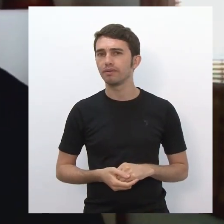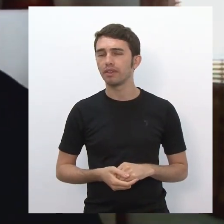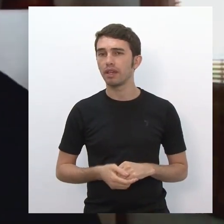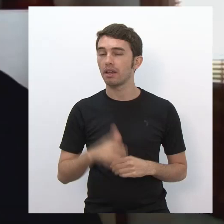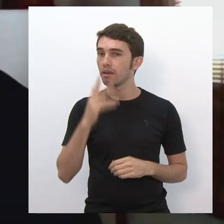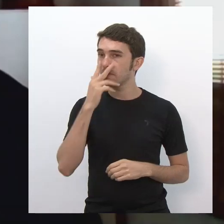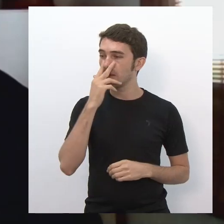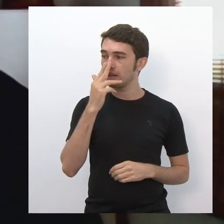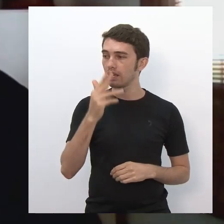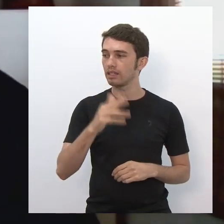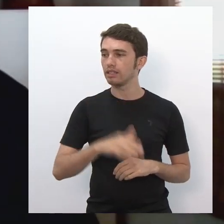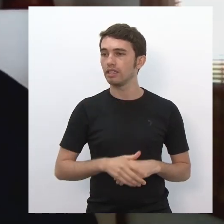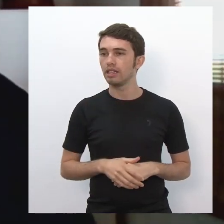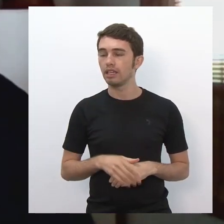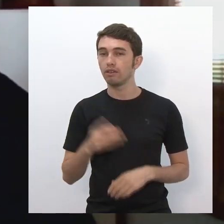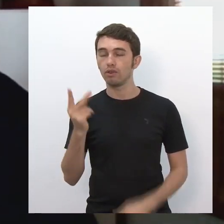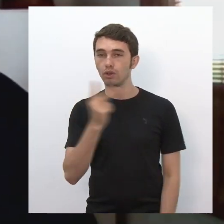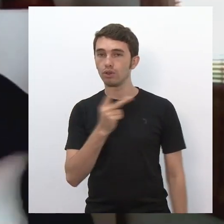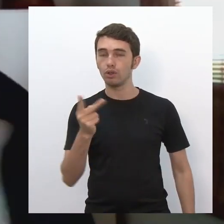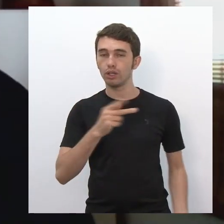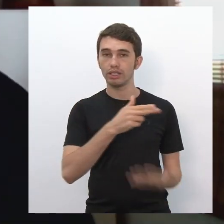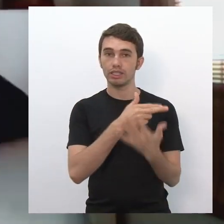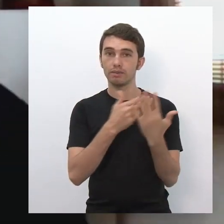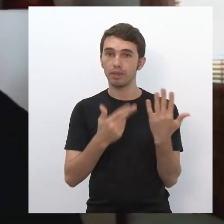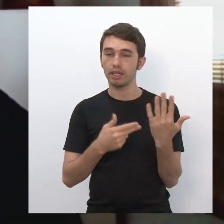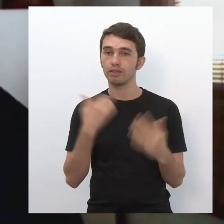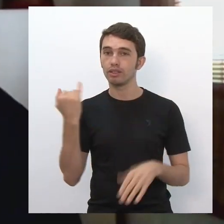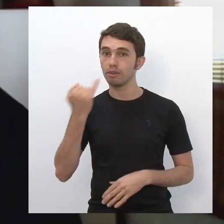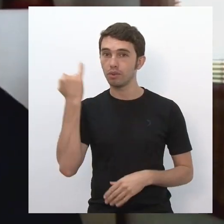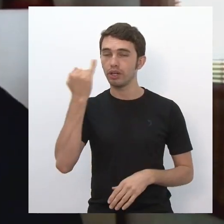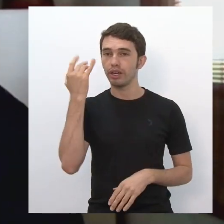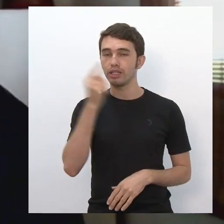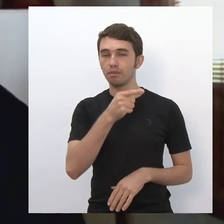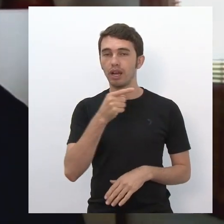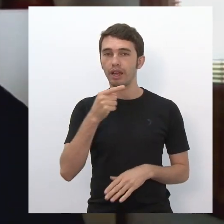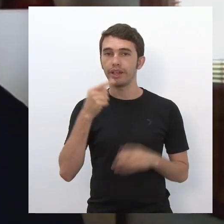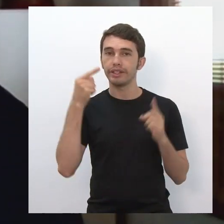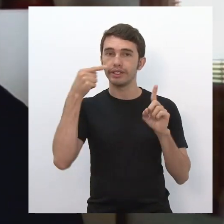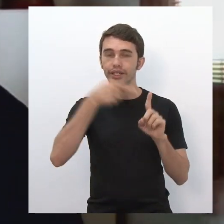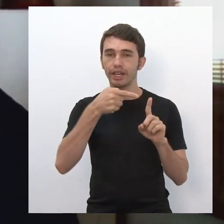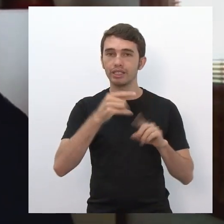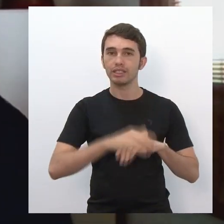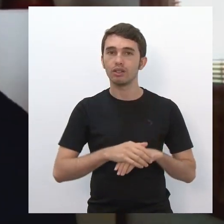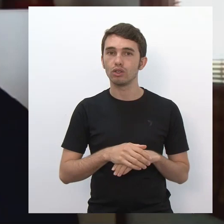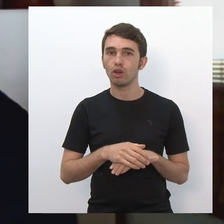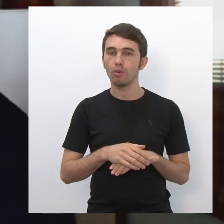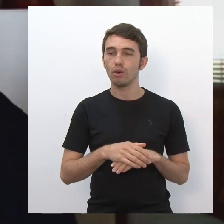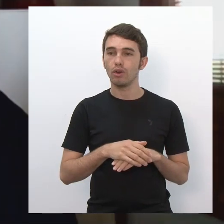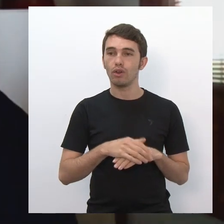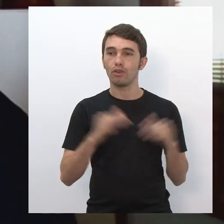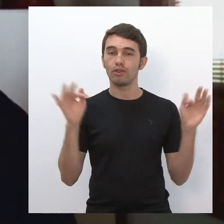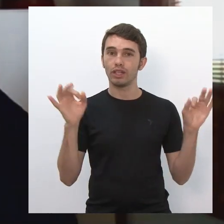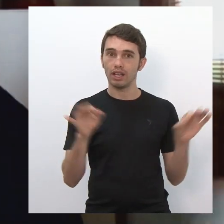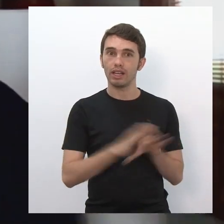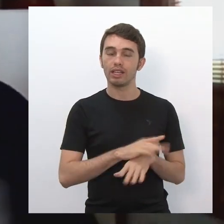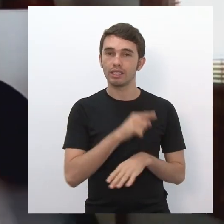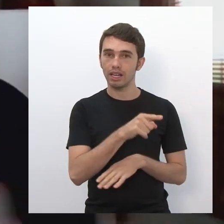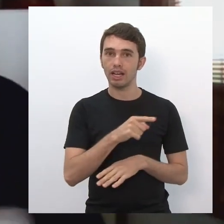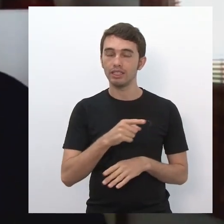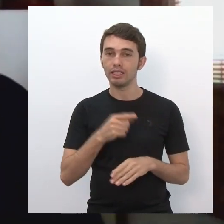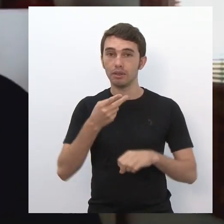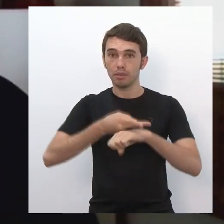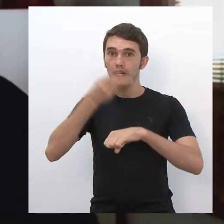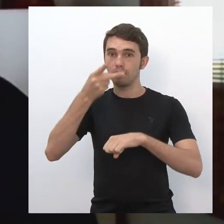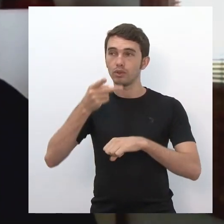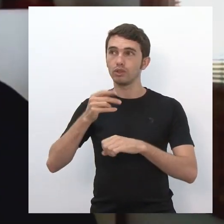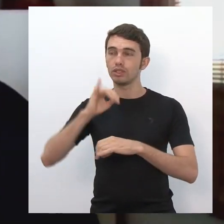Parece que esses foram dois aspectos relevantes para a indicação como finalista em prêmios internacionais. Conte para a